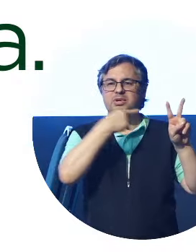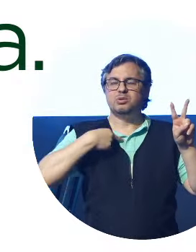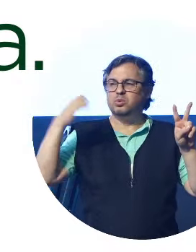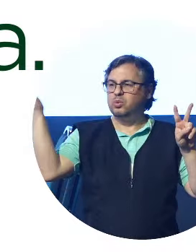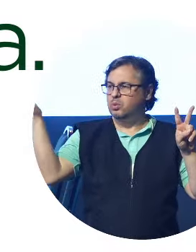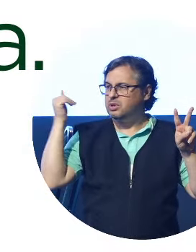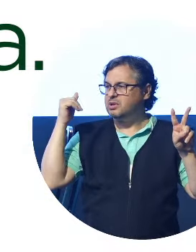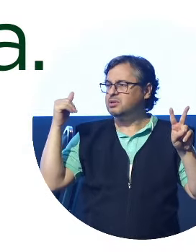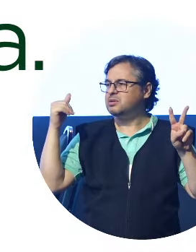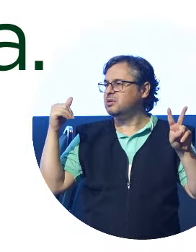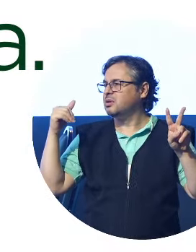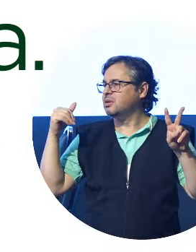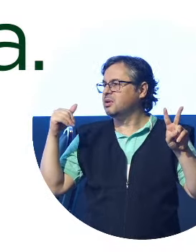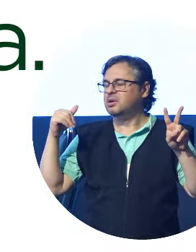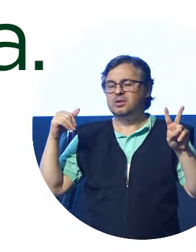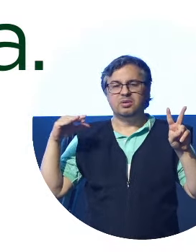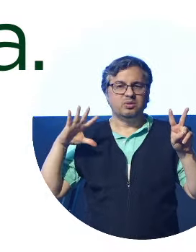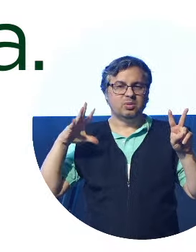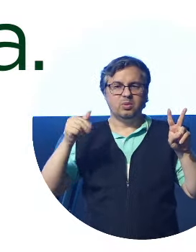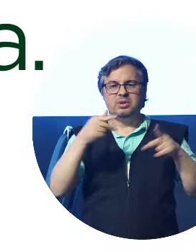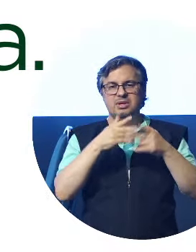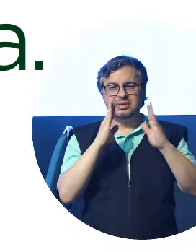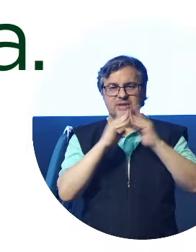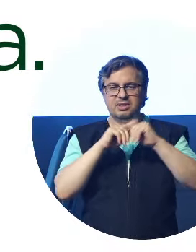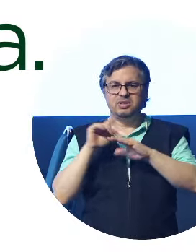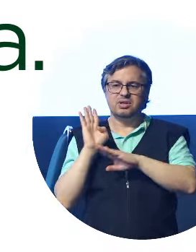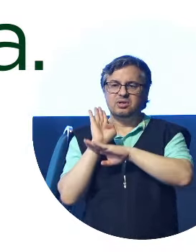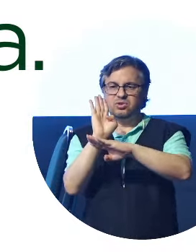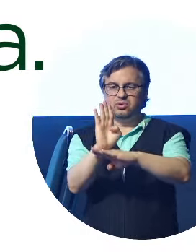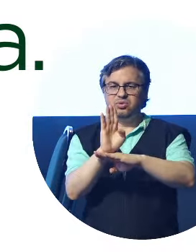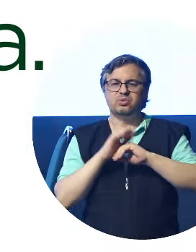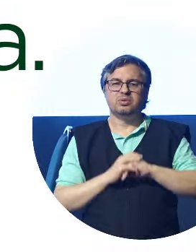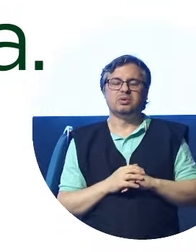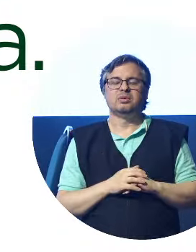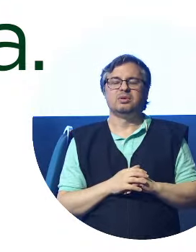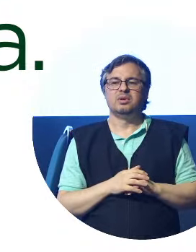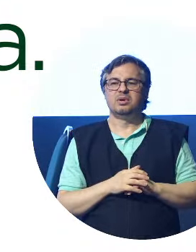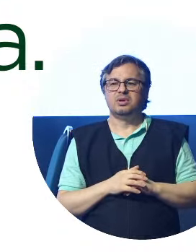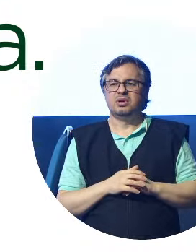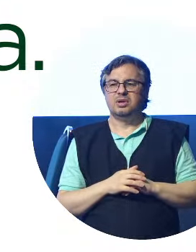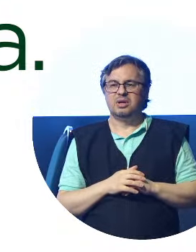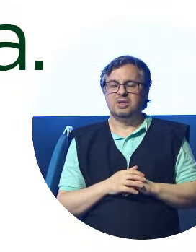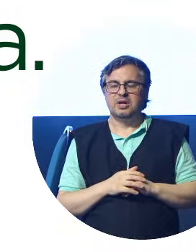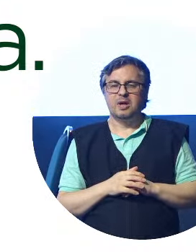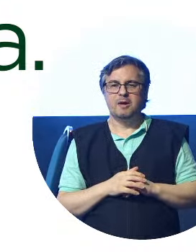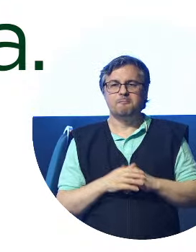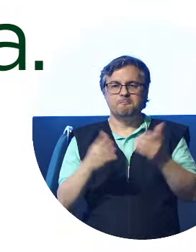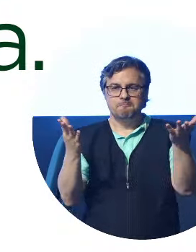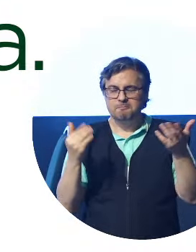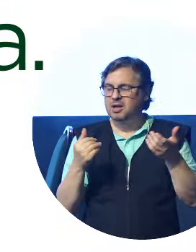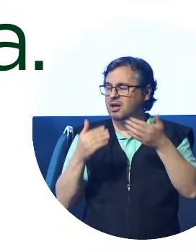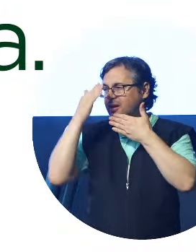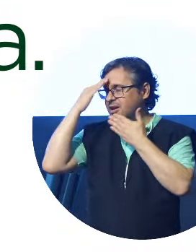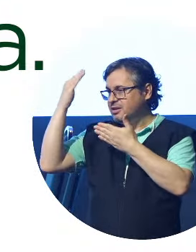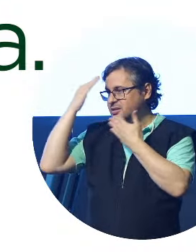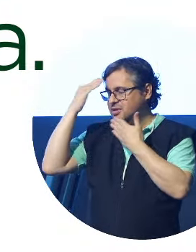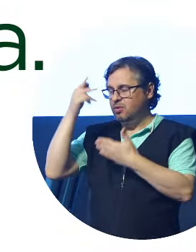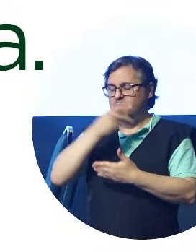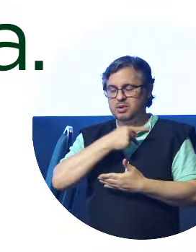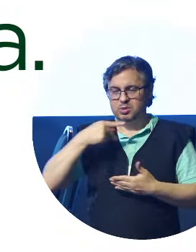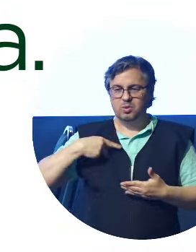ajudado tanto, trabalhado tanto. Todas as igrejas têm ajudado, irmãos. Batistas, nós trabalhamos em união. Eu queria aqui agradecer o pastor Fred, o